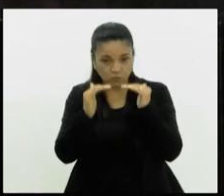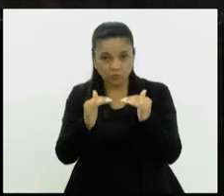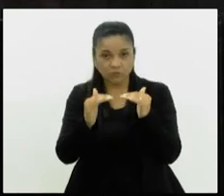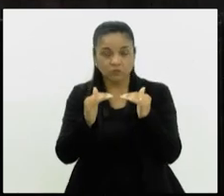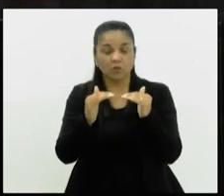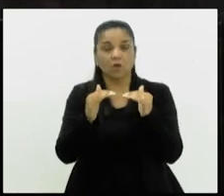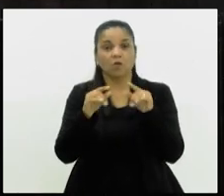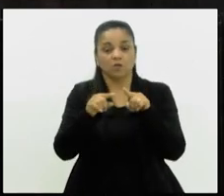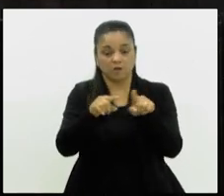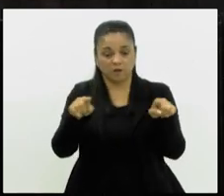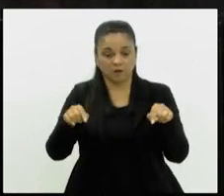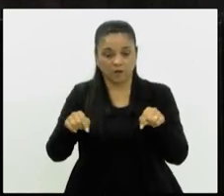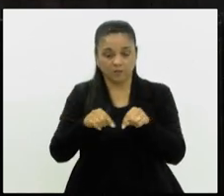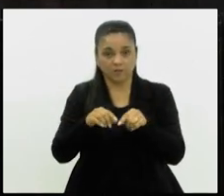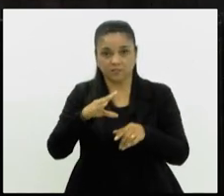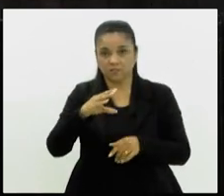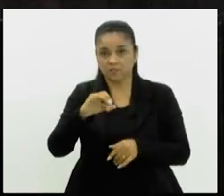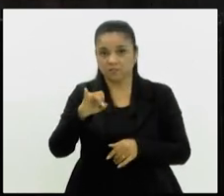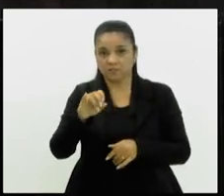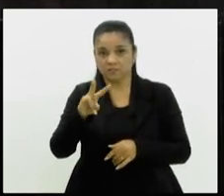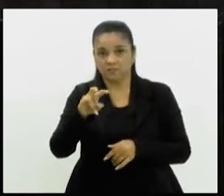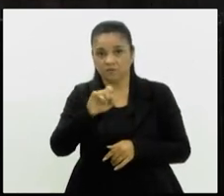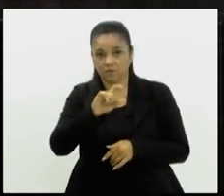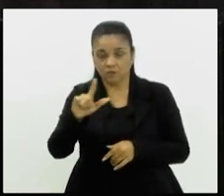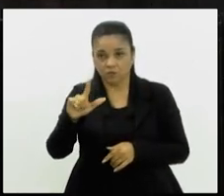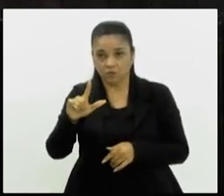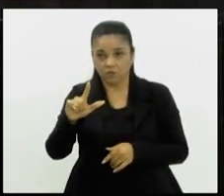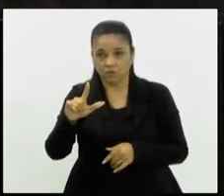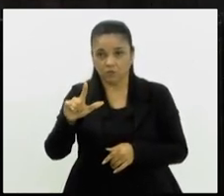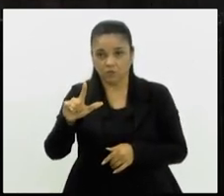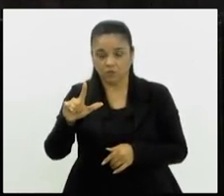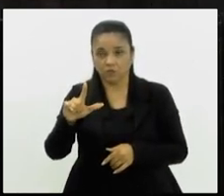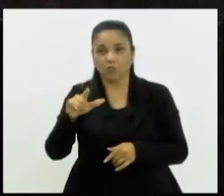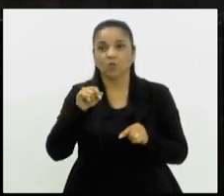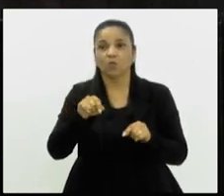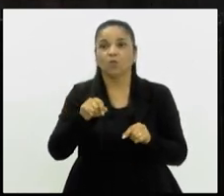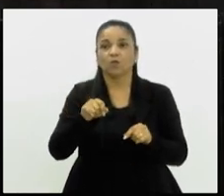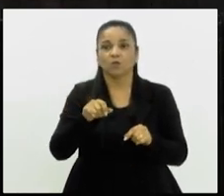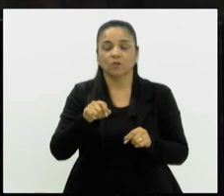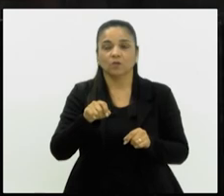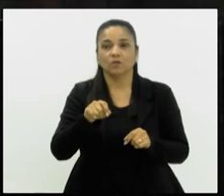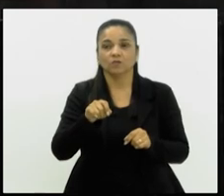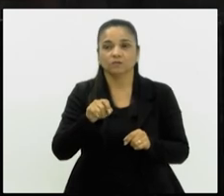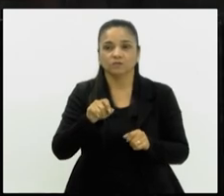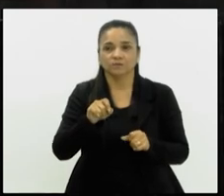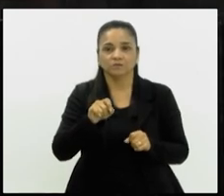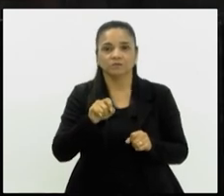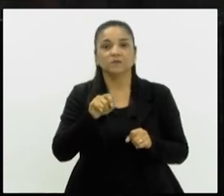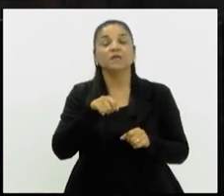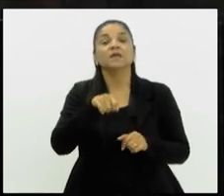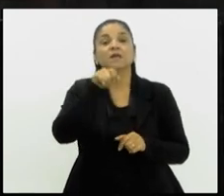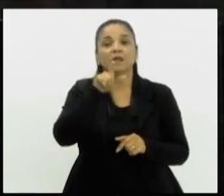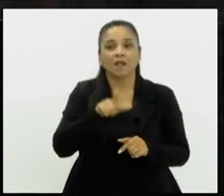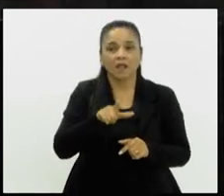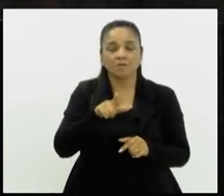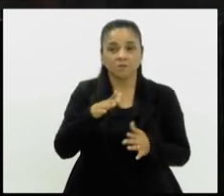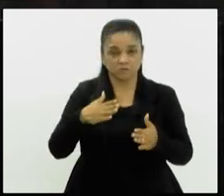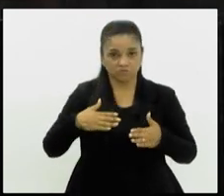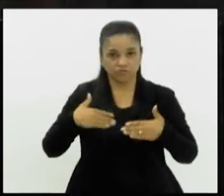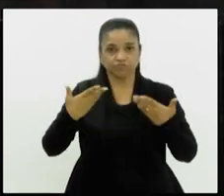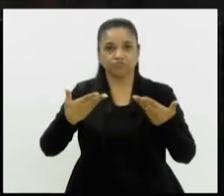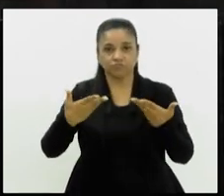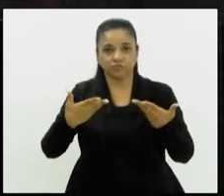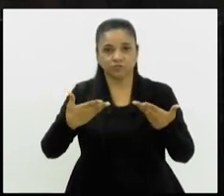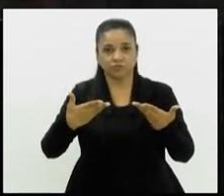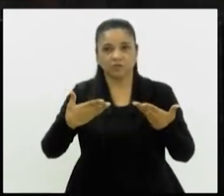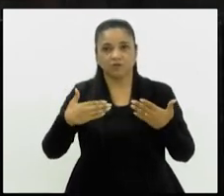Civil, voltou para a área da segurança pública. Mas o que me chocou de